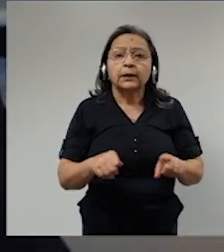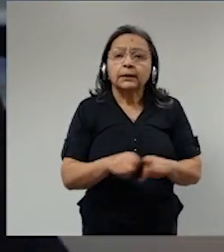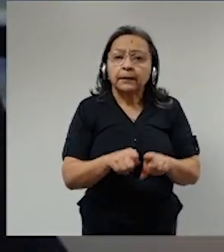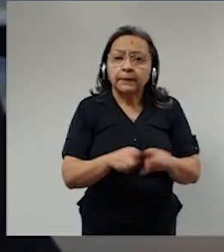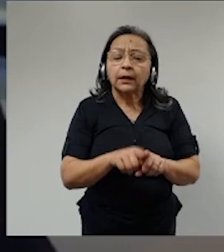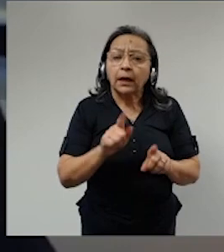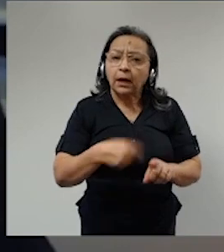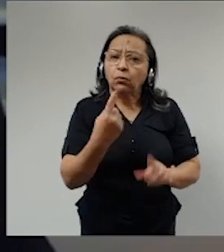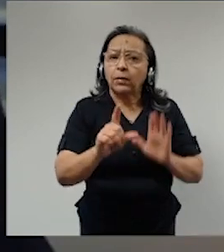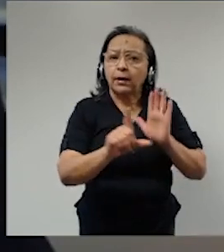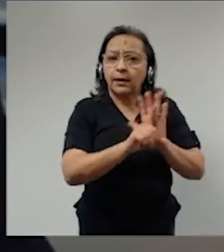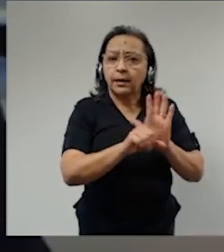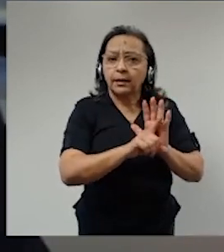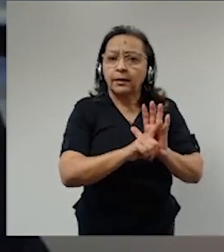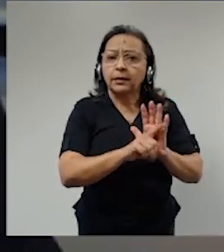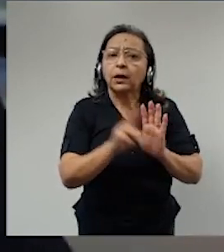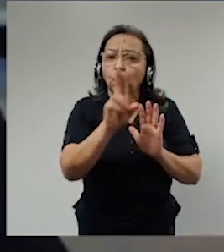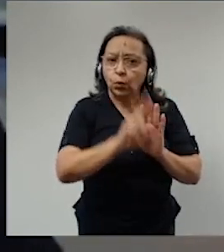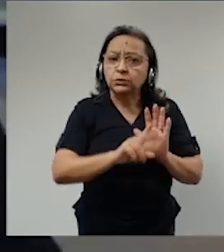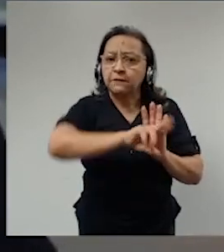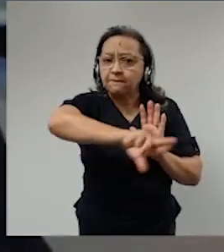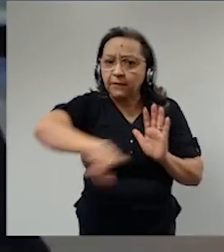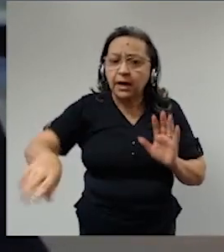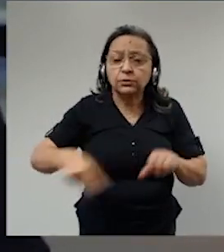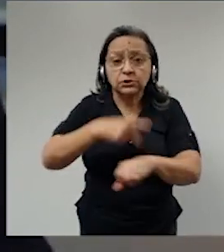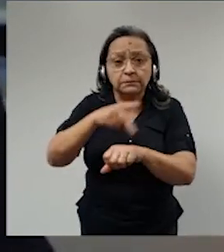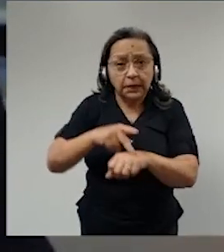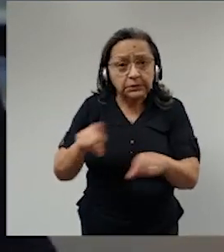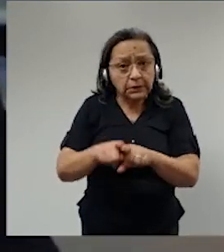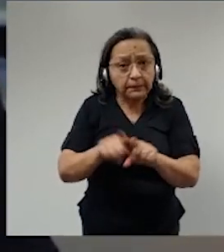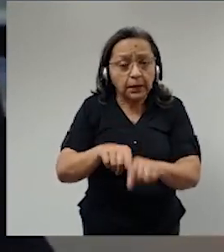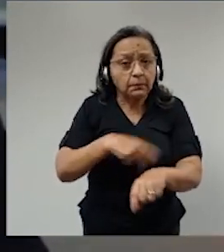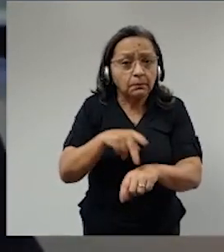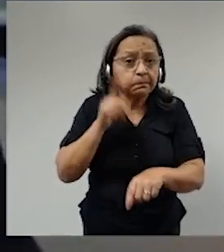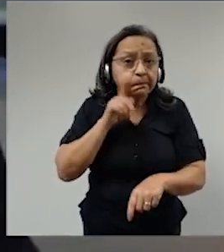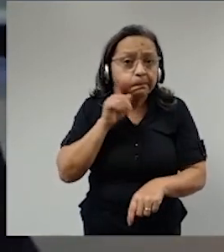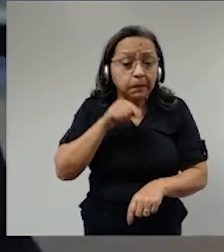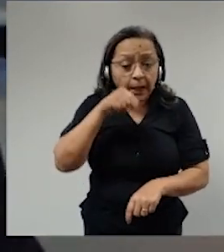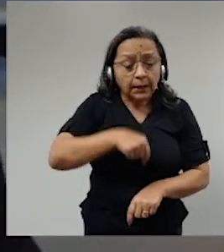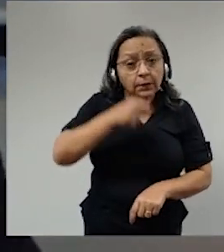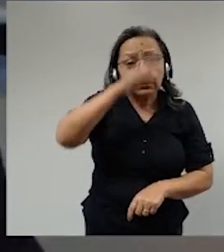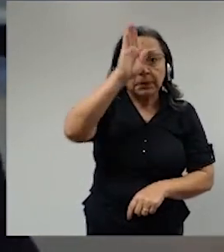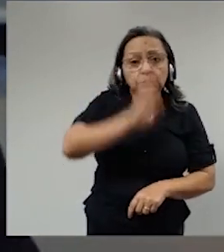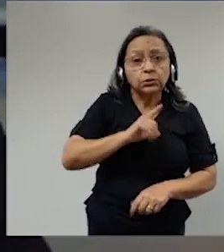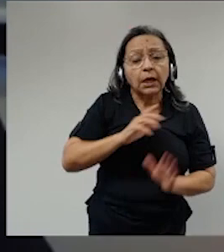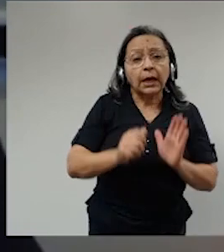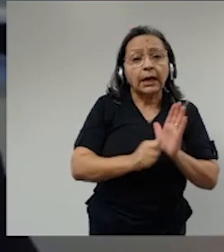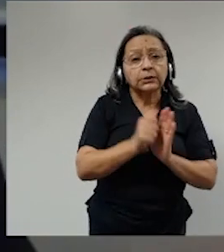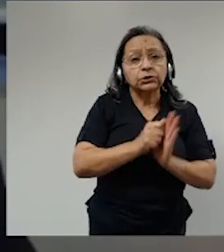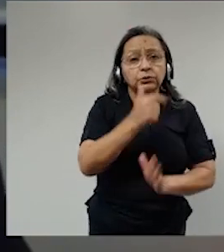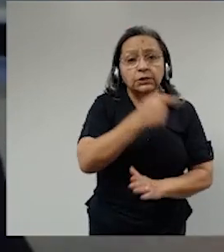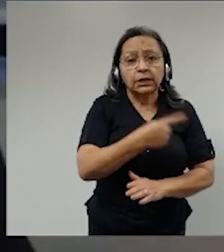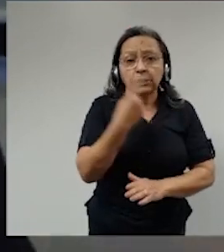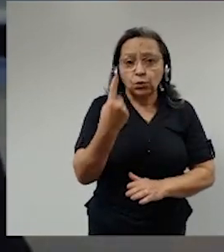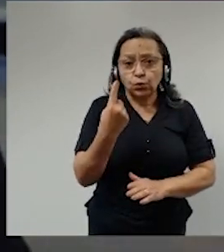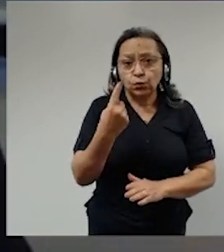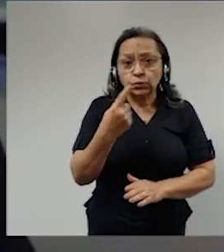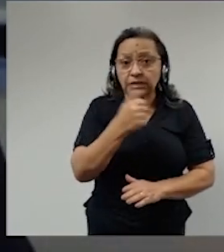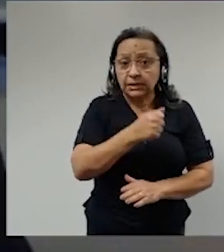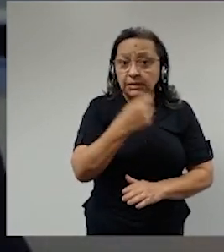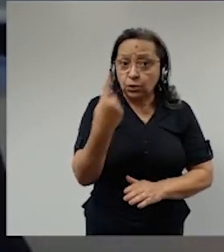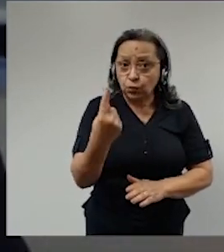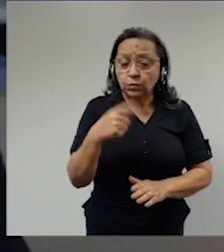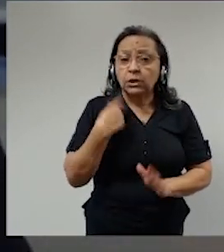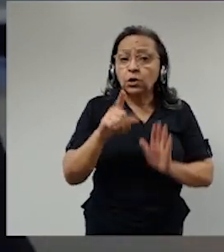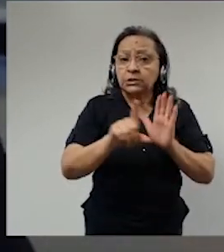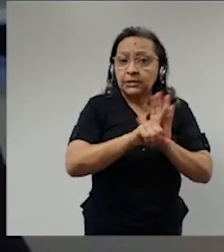trata-se de um instrumento que é utilizado em vários países, inclusive nos Estados Unidos. No Brasil, temos o artigo 71 da nossa Lei de Propriedade Industrial,